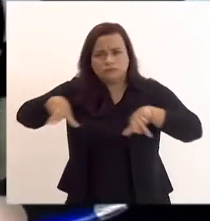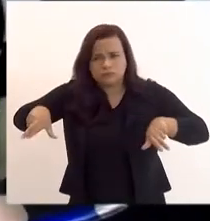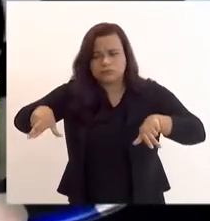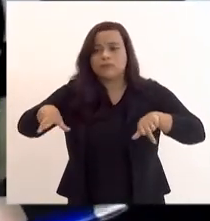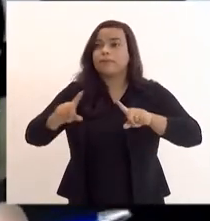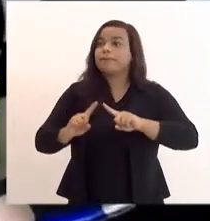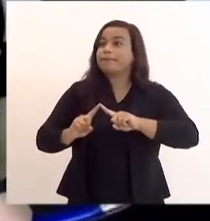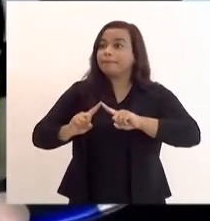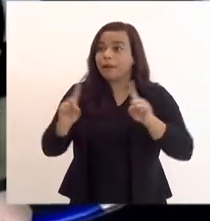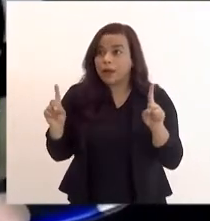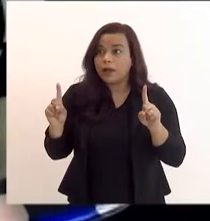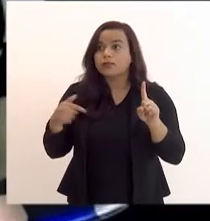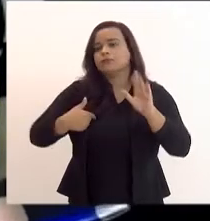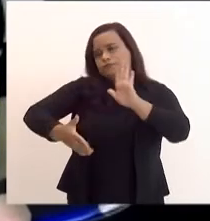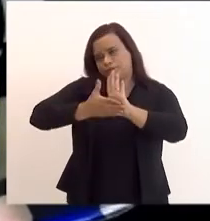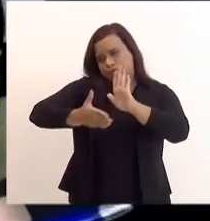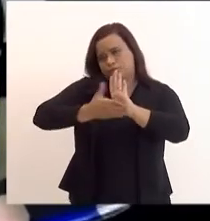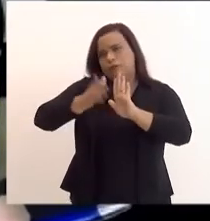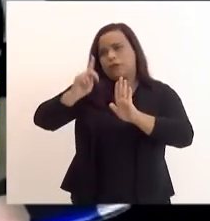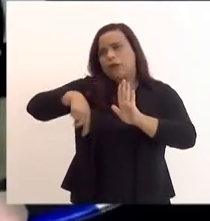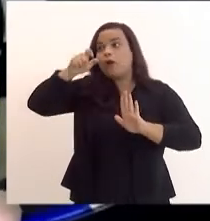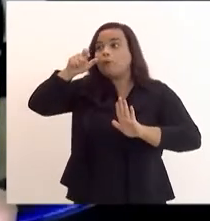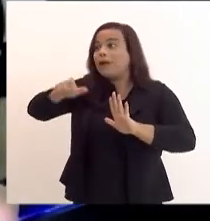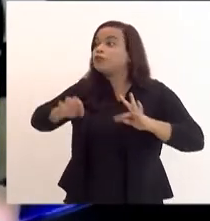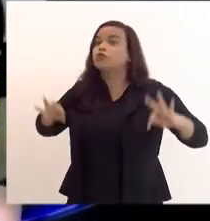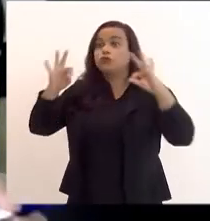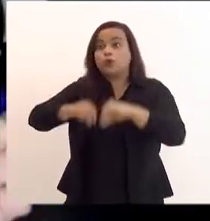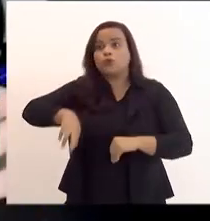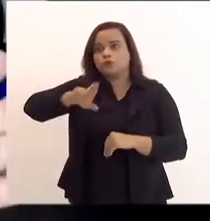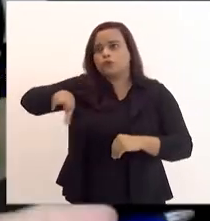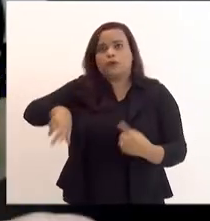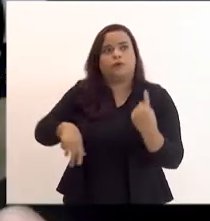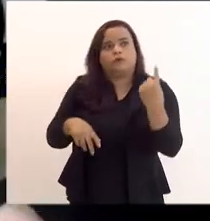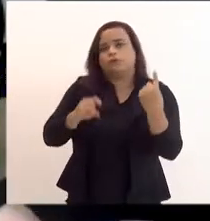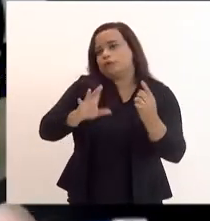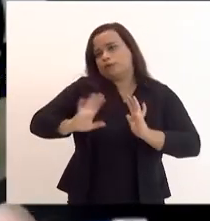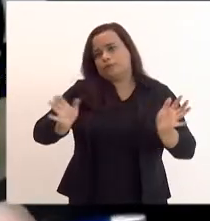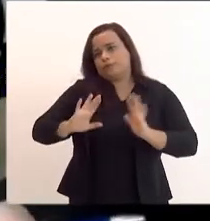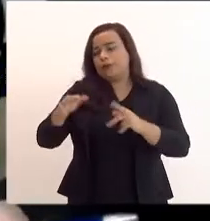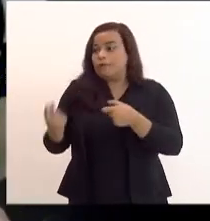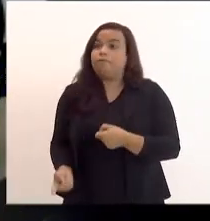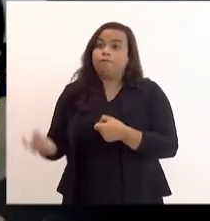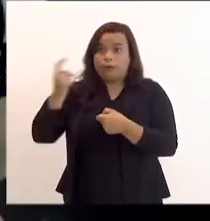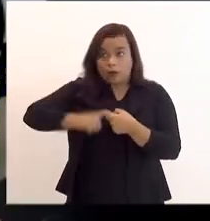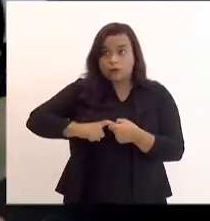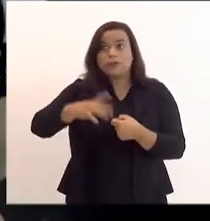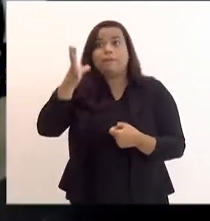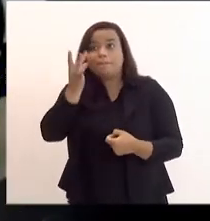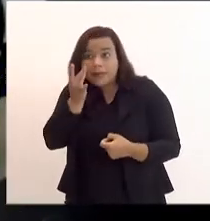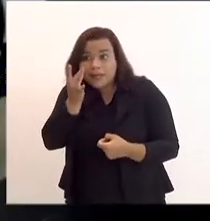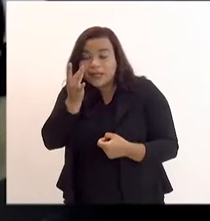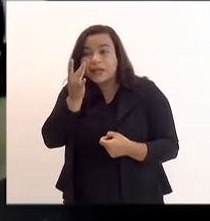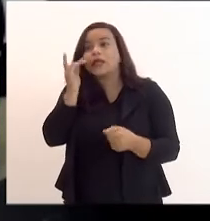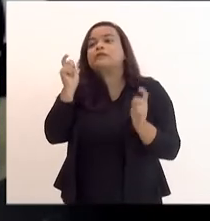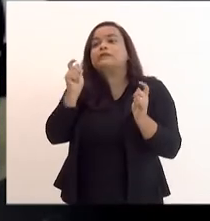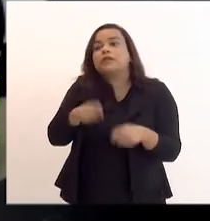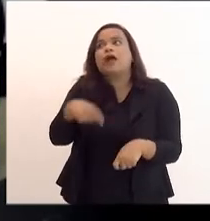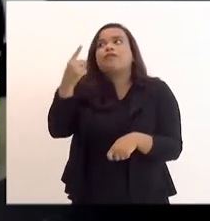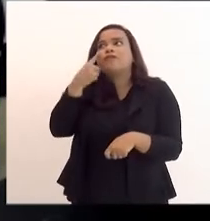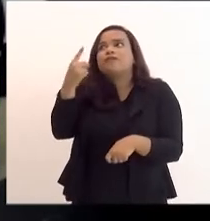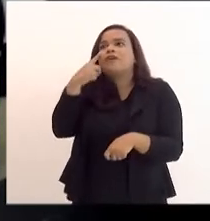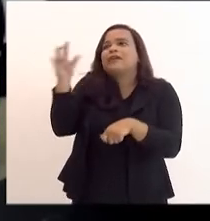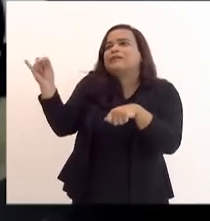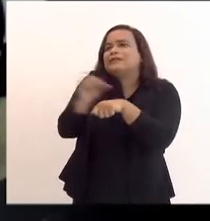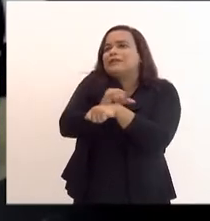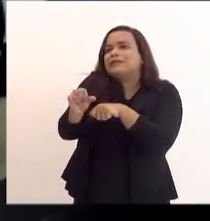é uma observação para todos nós, não é para ninguém em particular, que com a volta do presencial, se a gente pudesse, de fato,